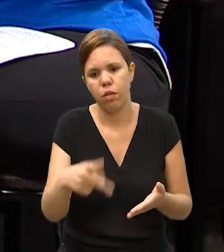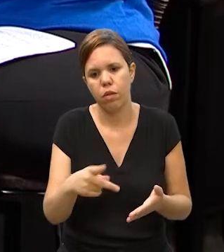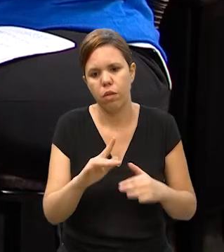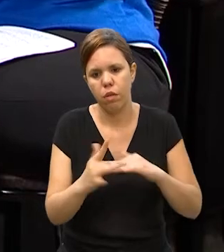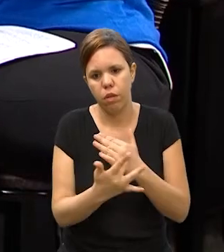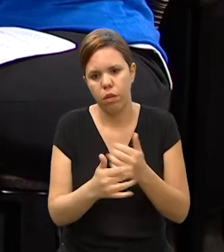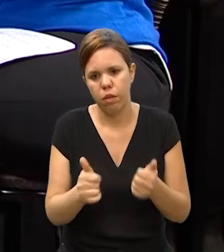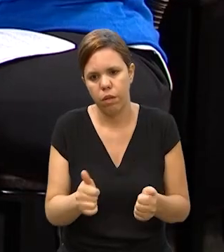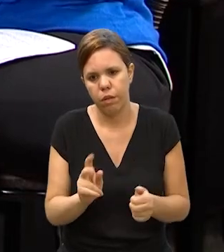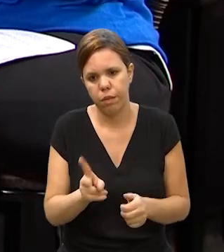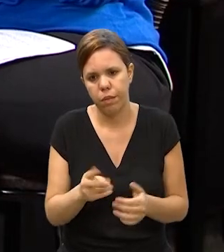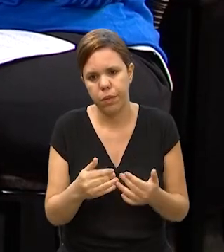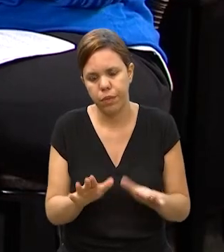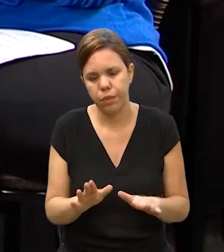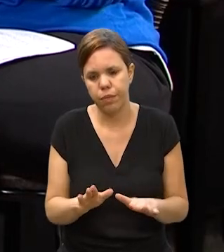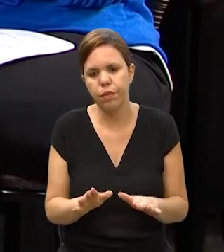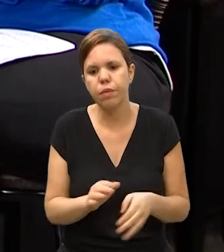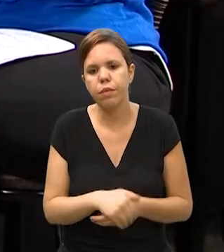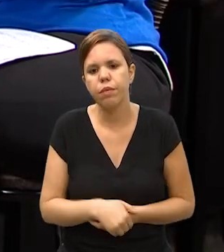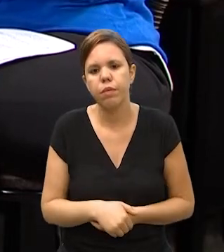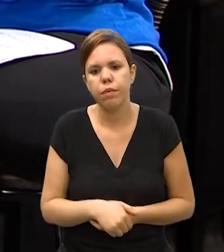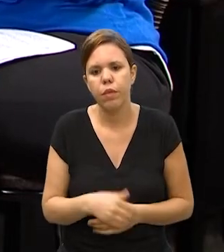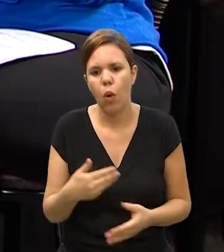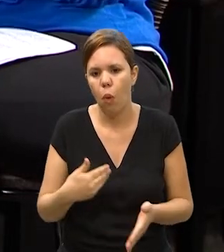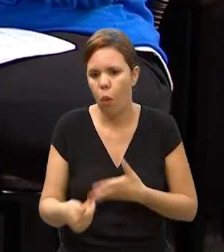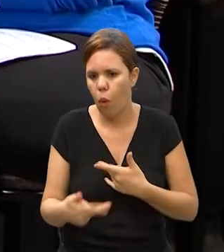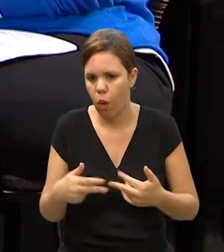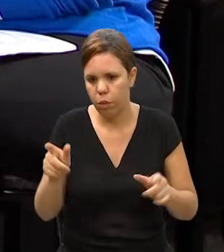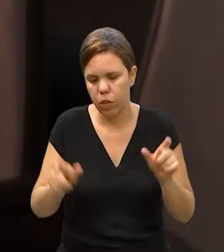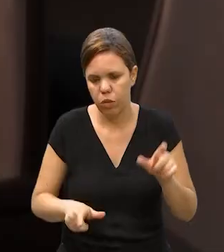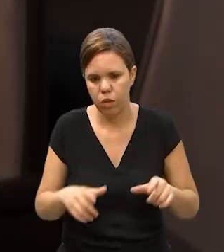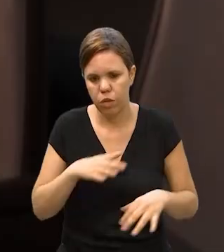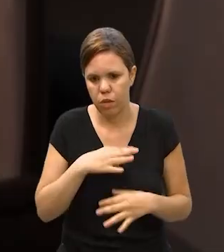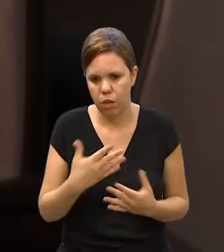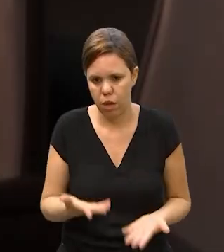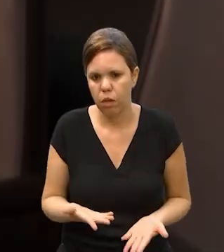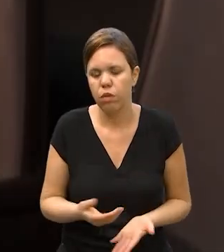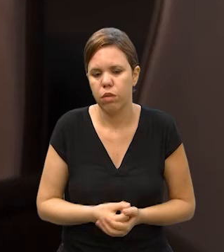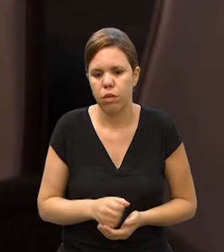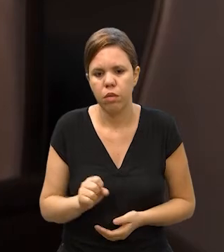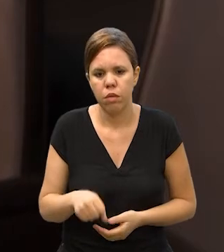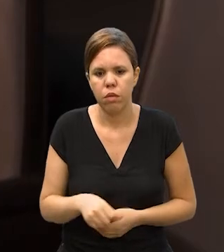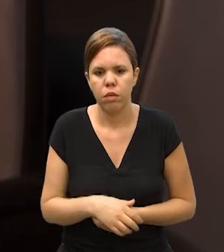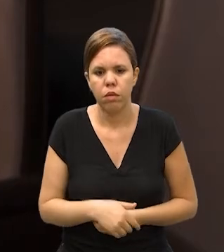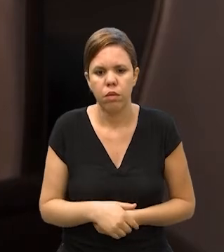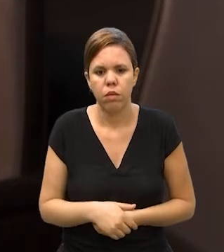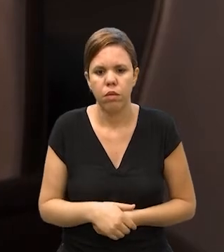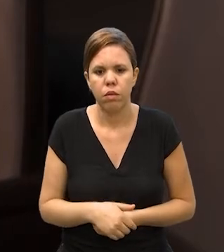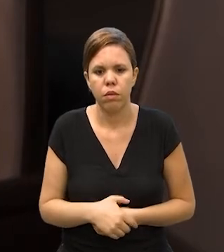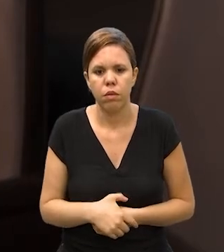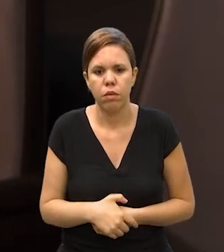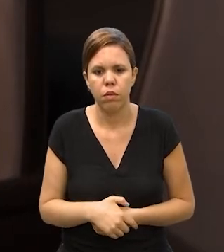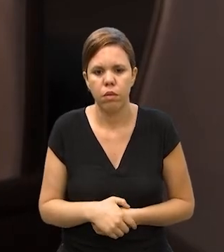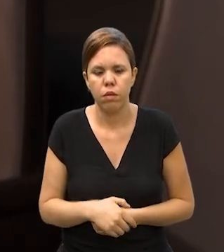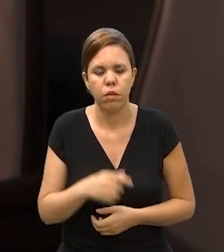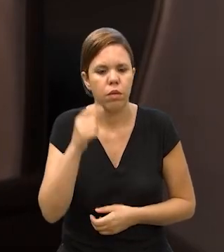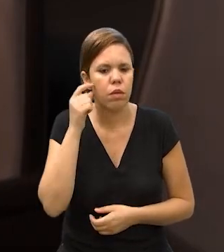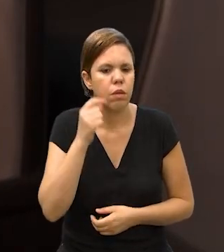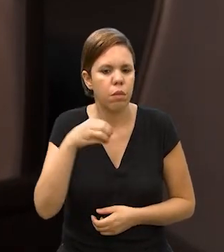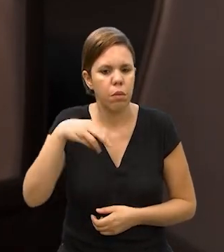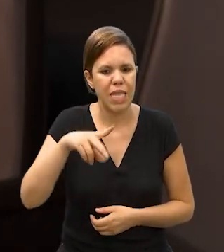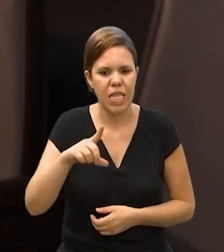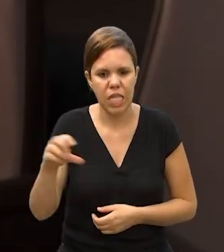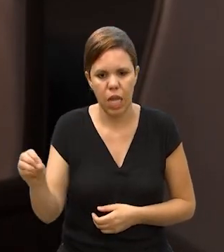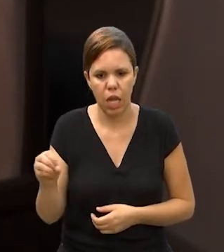redes sociais, sempre disponíveis para qualquer pessoa da cidade? Sempre disponível, Marcelo Silva